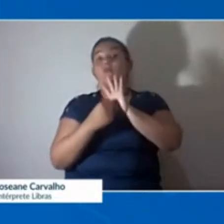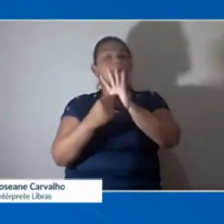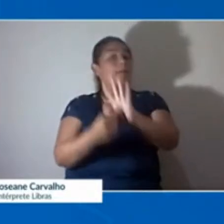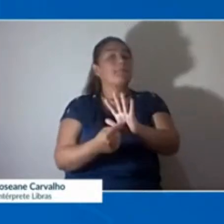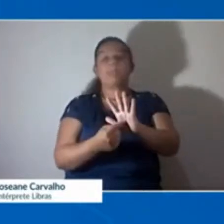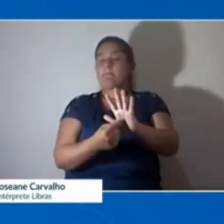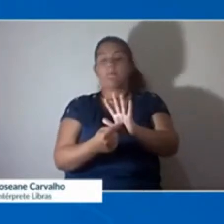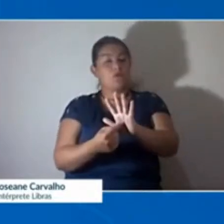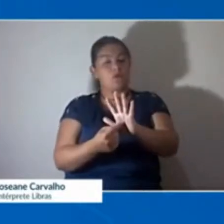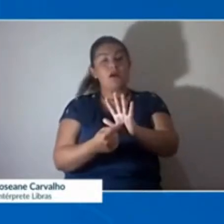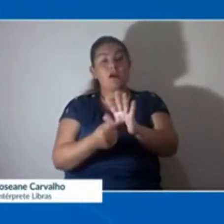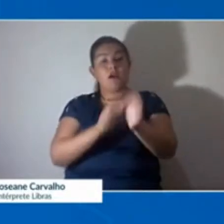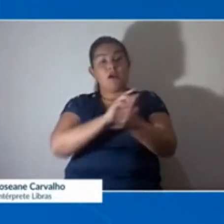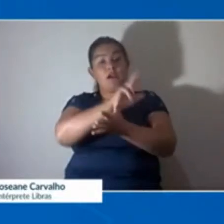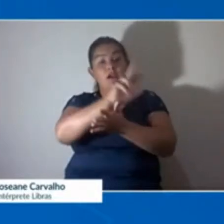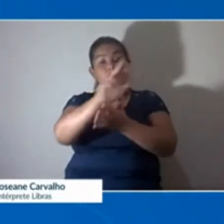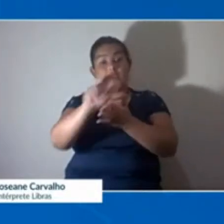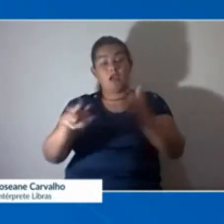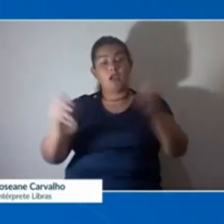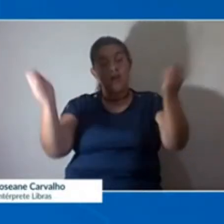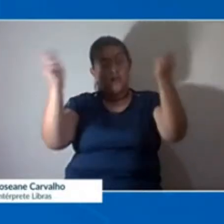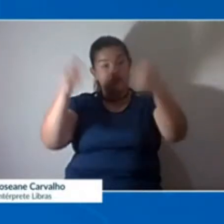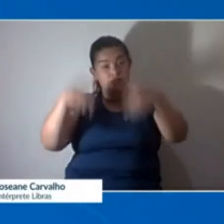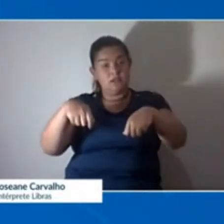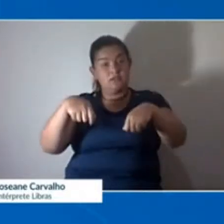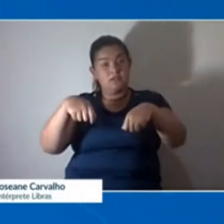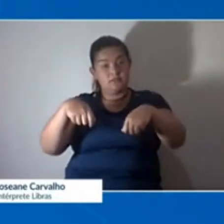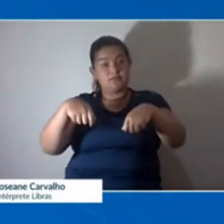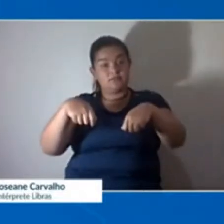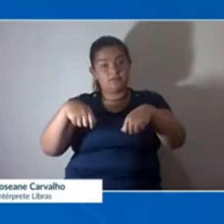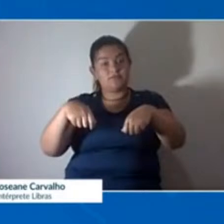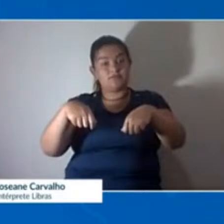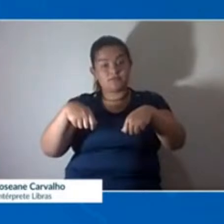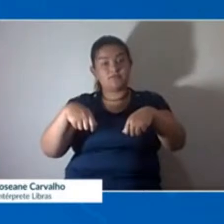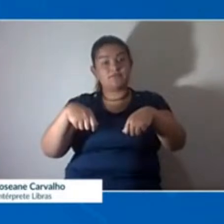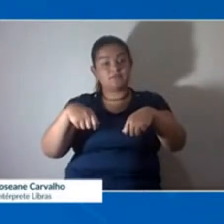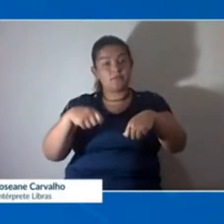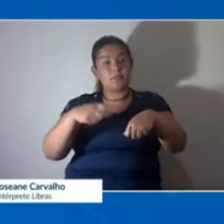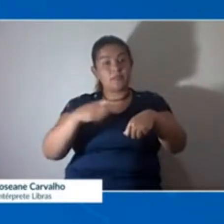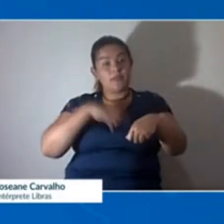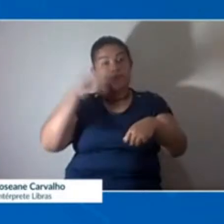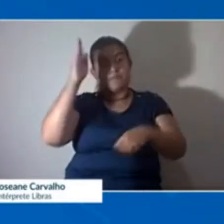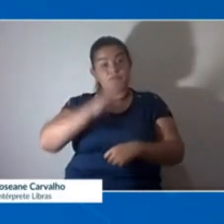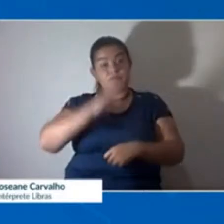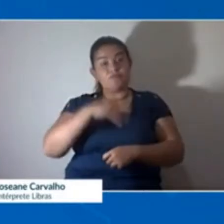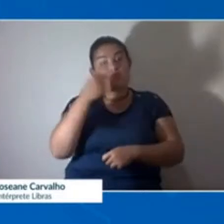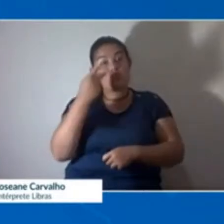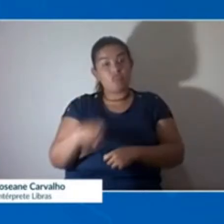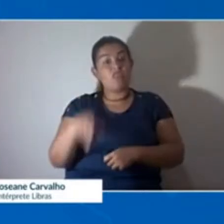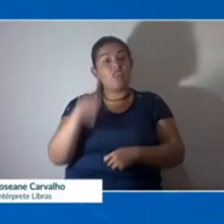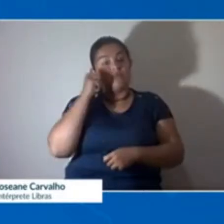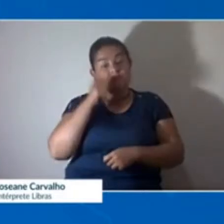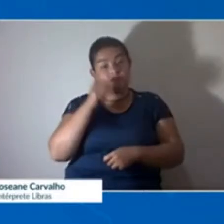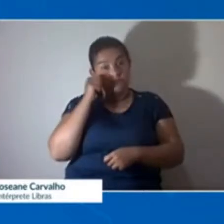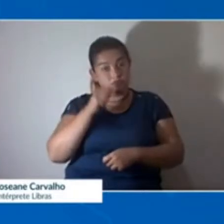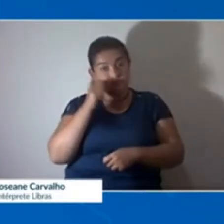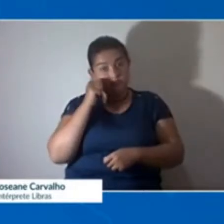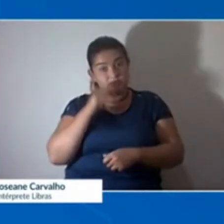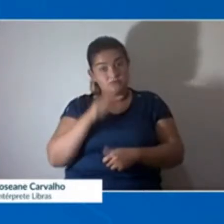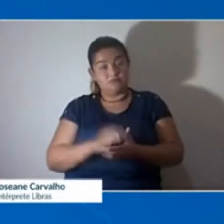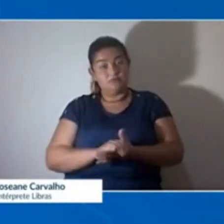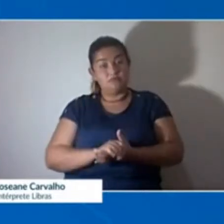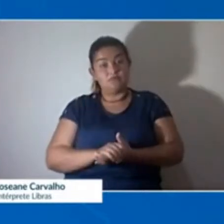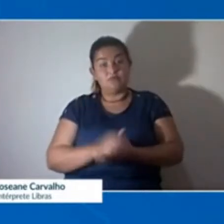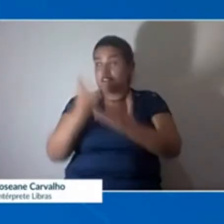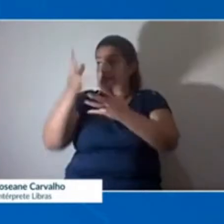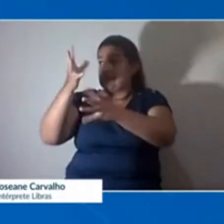diferentes possibilidades e realidades brasileiras e que as mulheres captam,